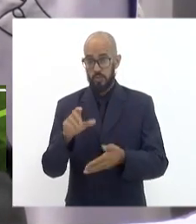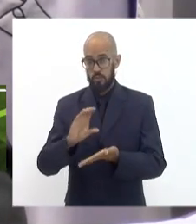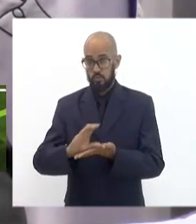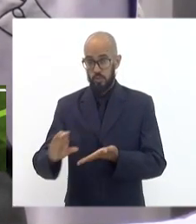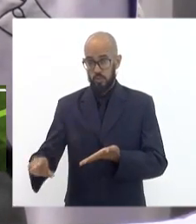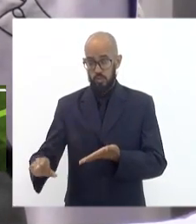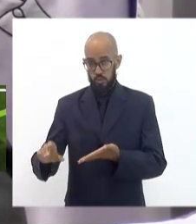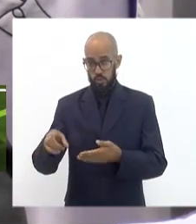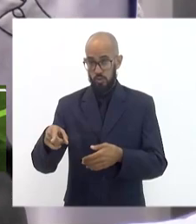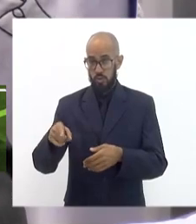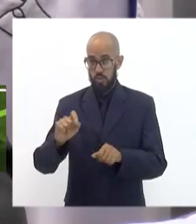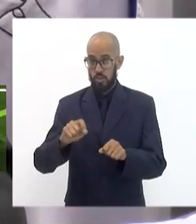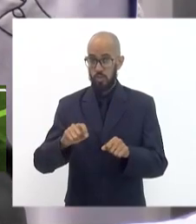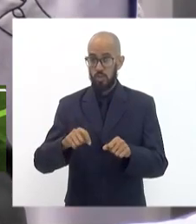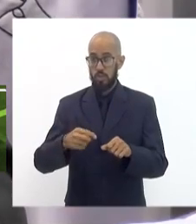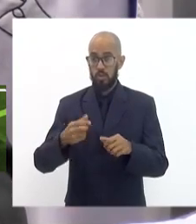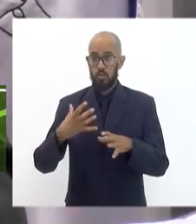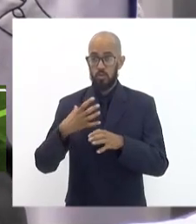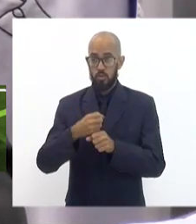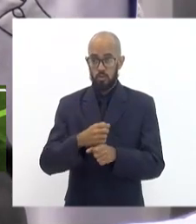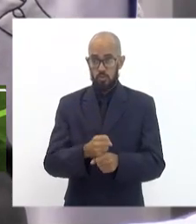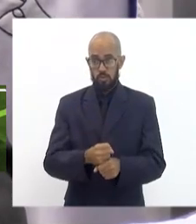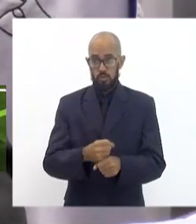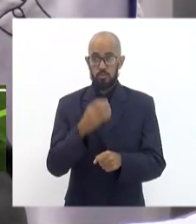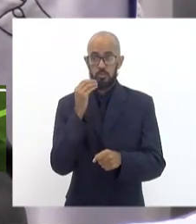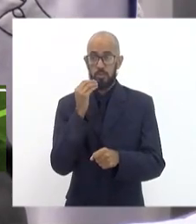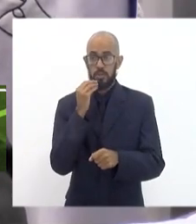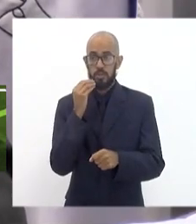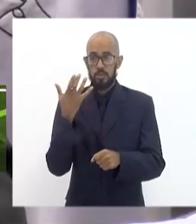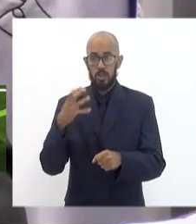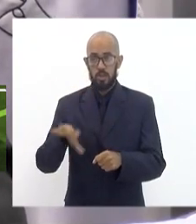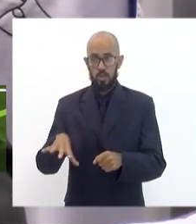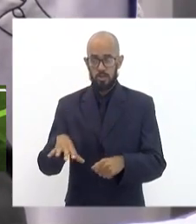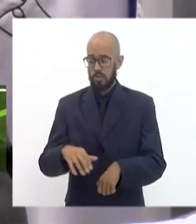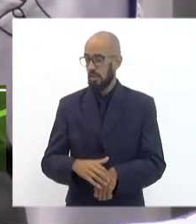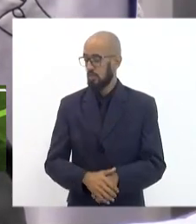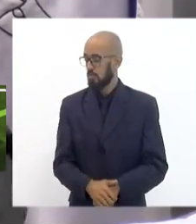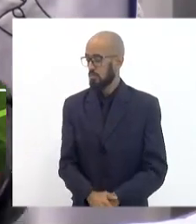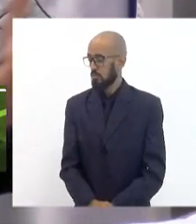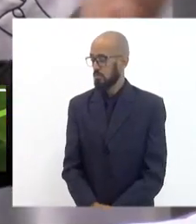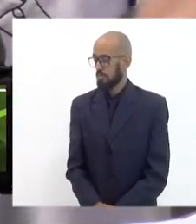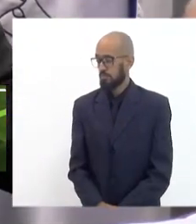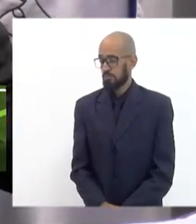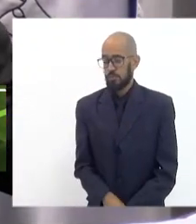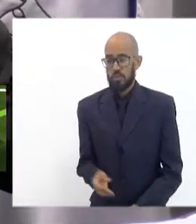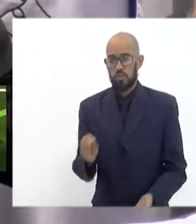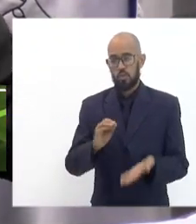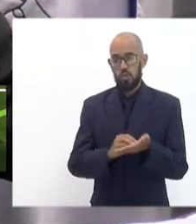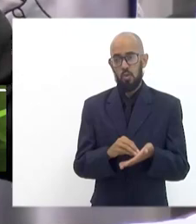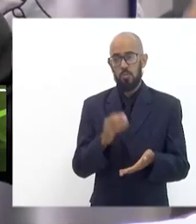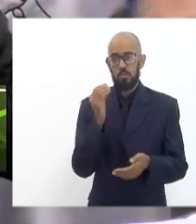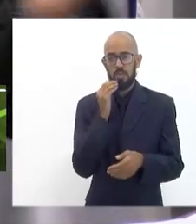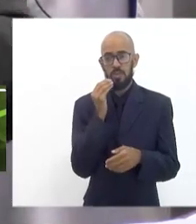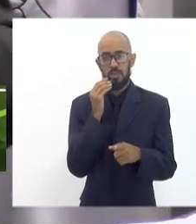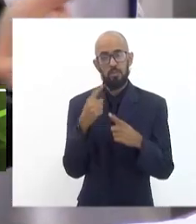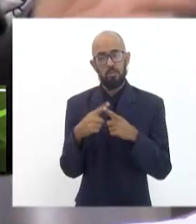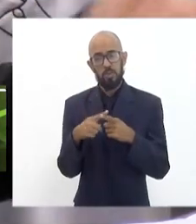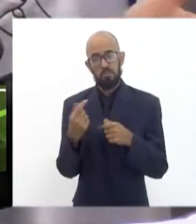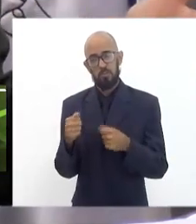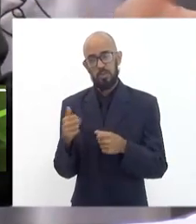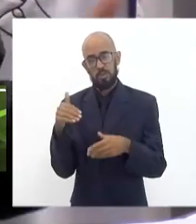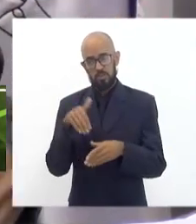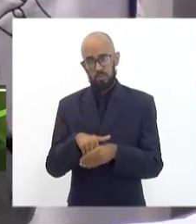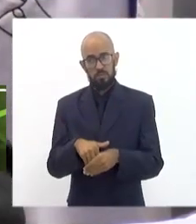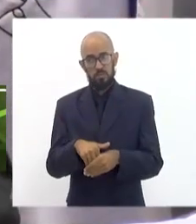as contas poderiam ser rejeitadas poderiam porque depende conta de voto então a gente não